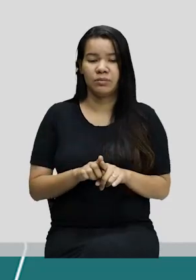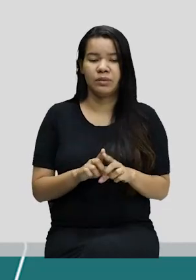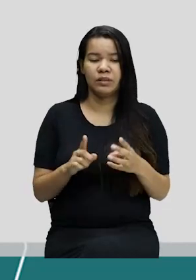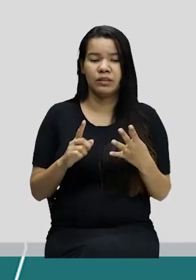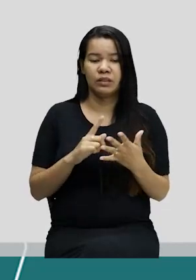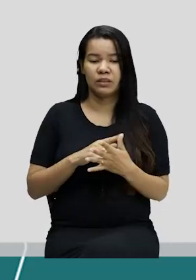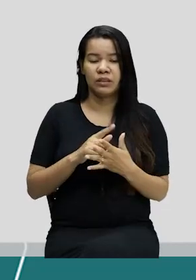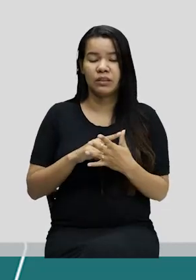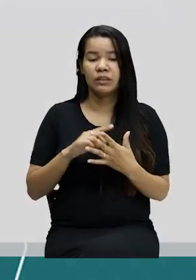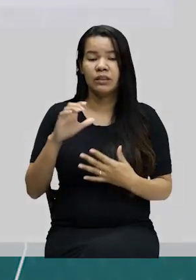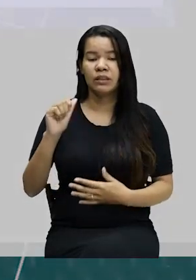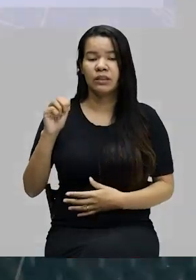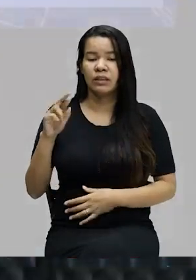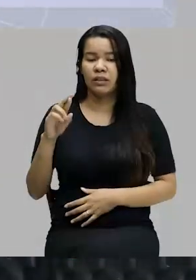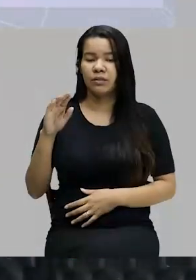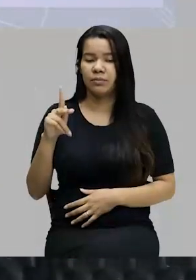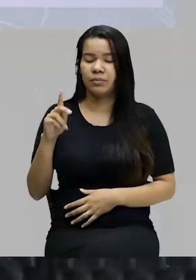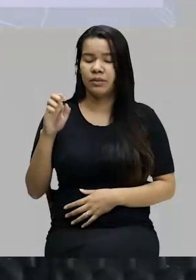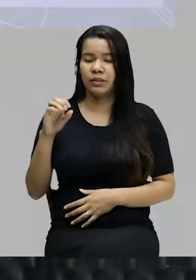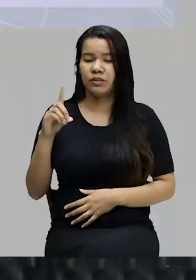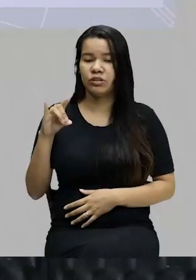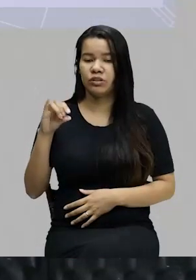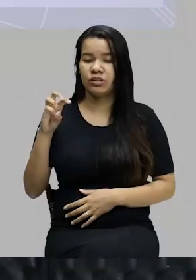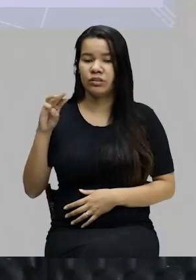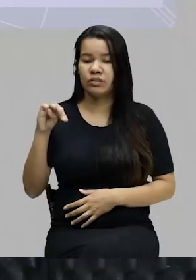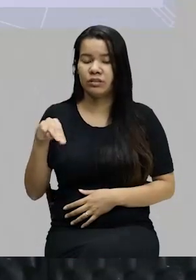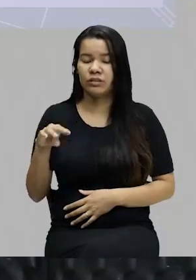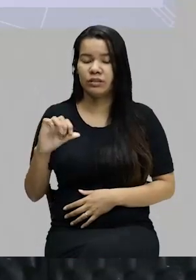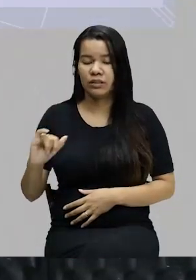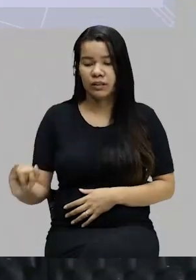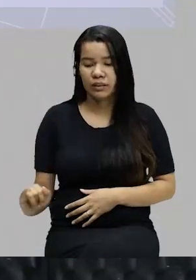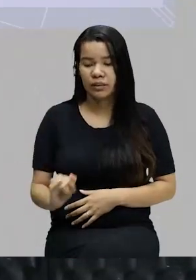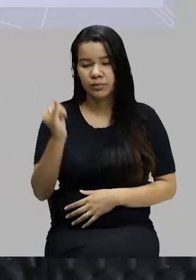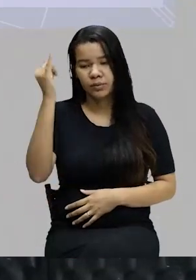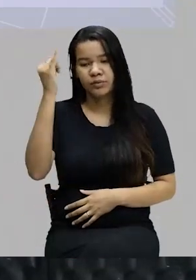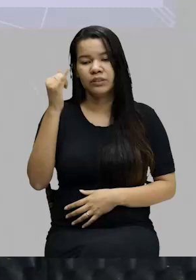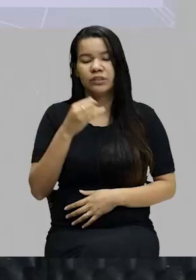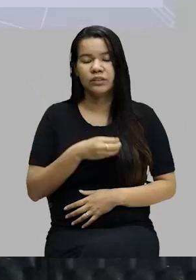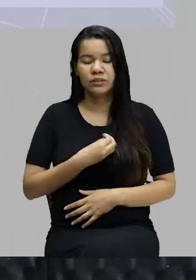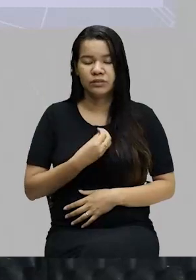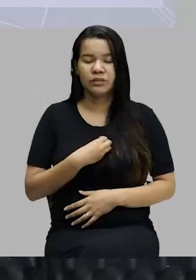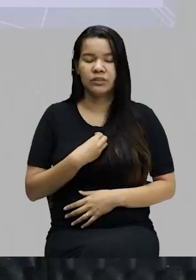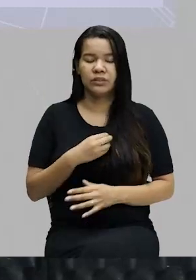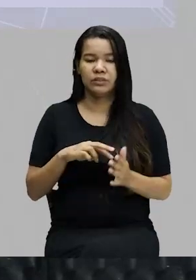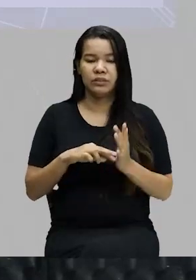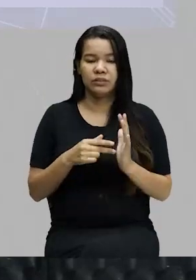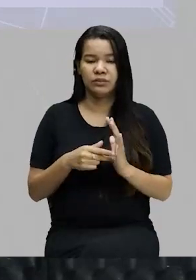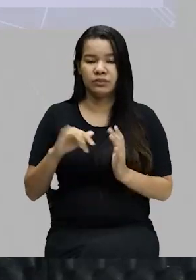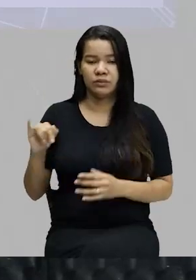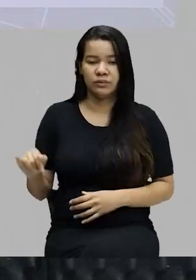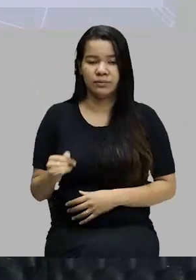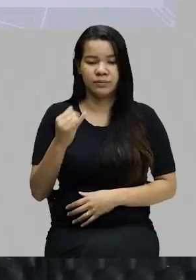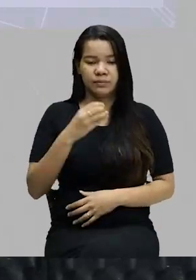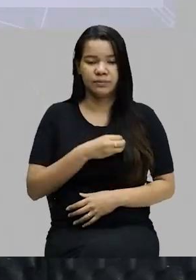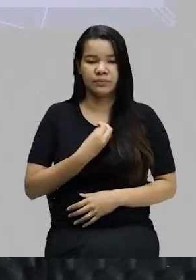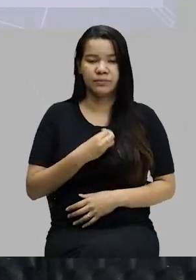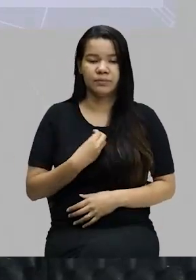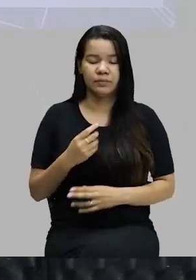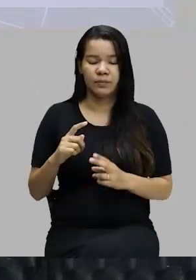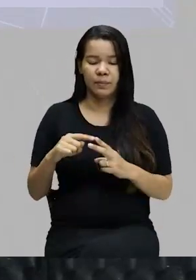termo expresso para indicar a efemeridade do tempo. Então, esses dois termos seriam o quê? Cortar tudo que é inútil,